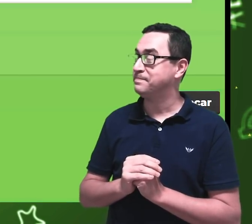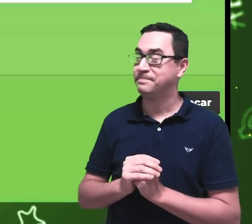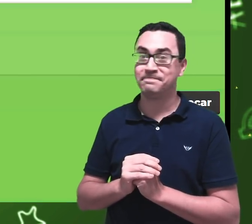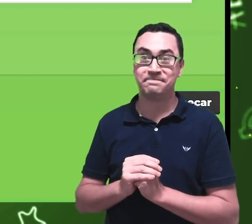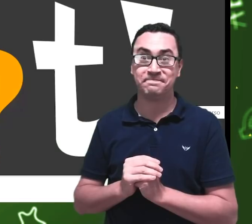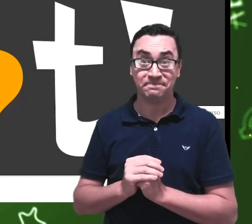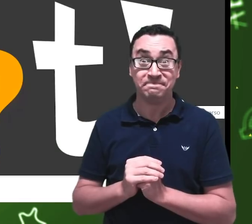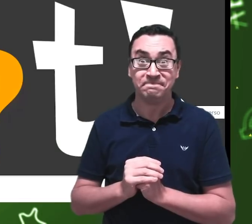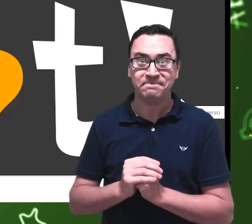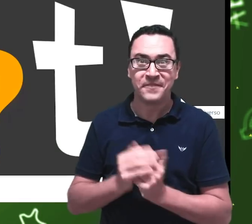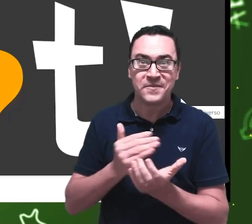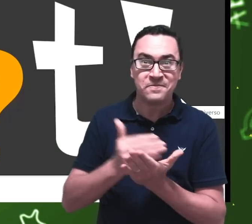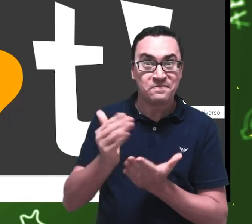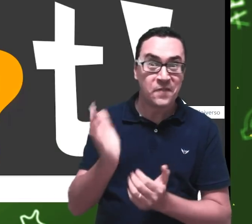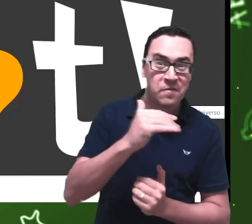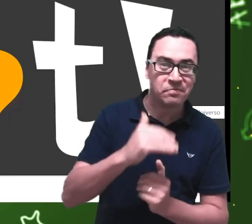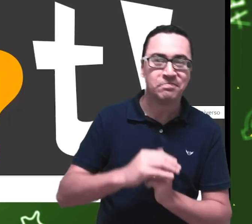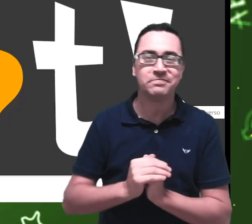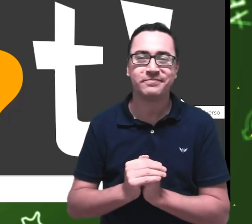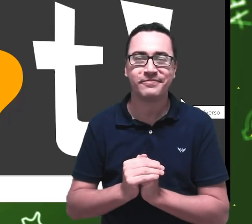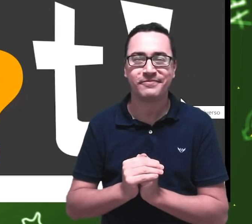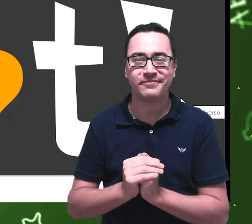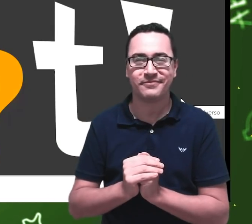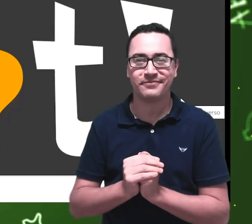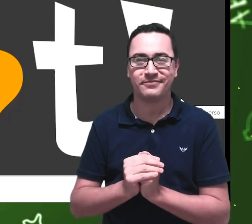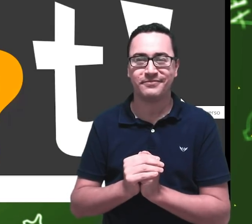Vamos lá.